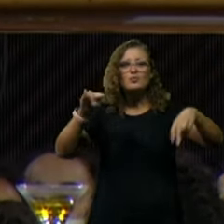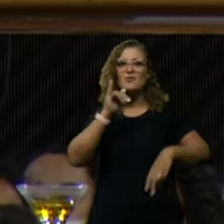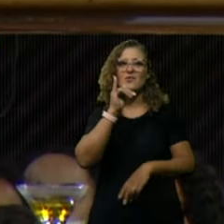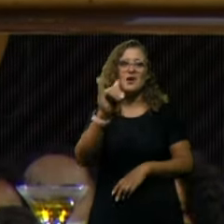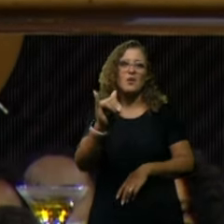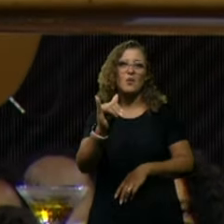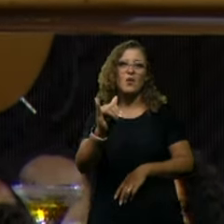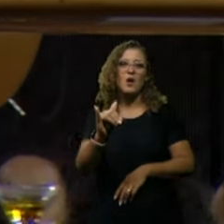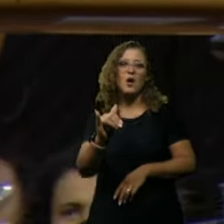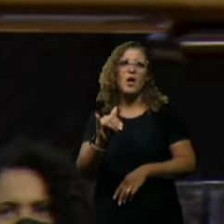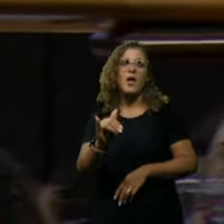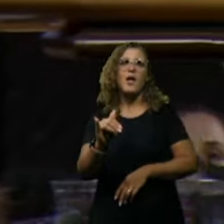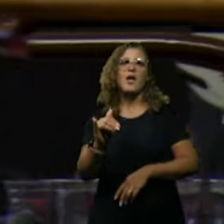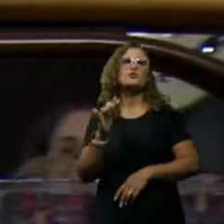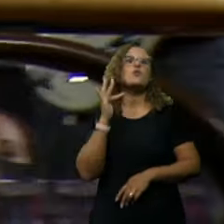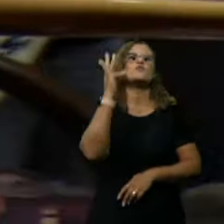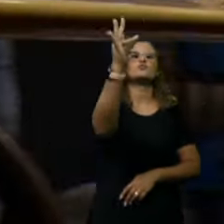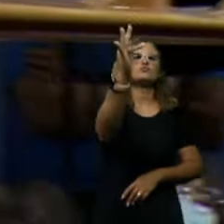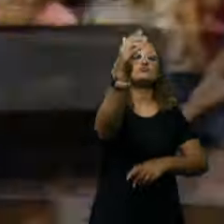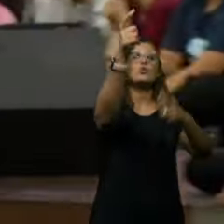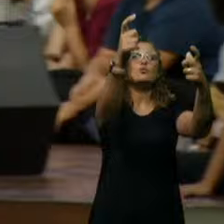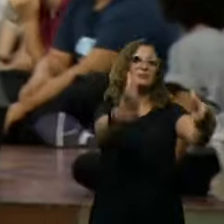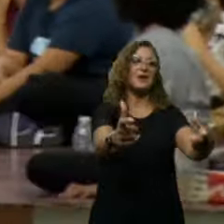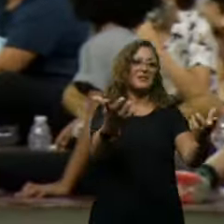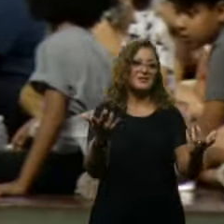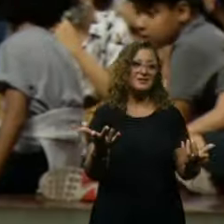num lugar é uma pessoa falei tô leve